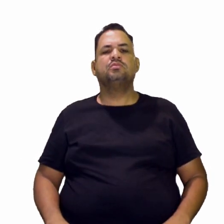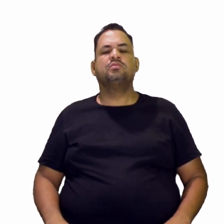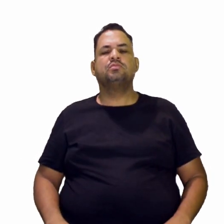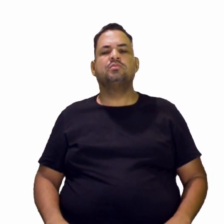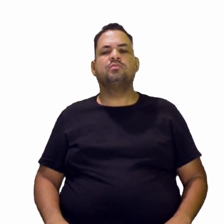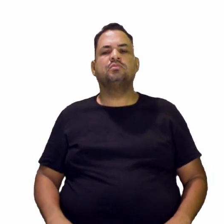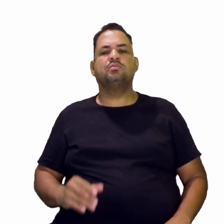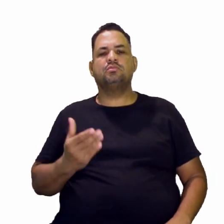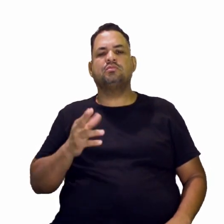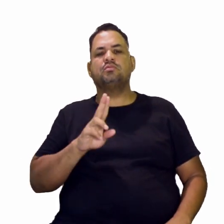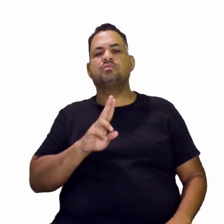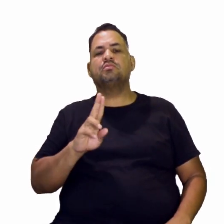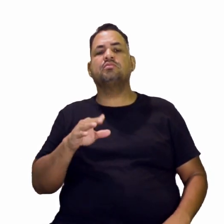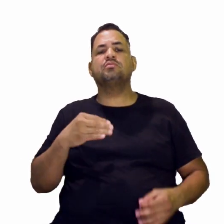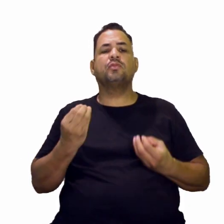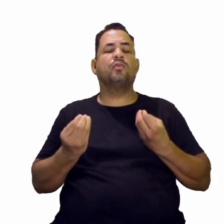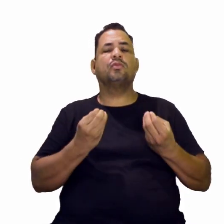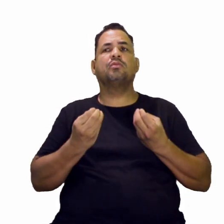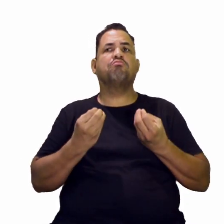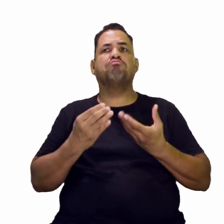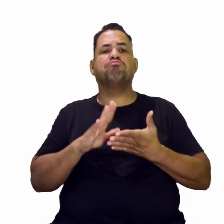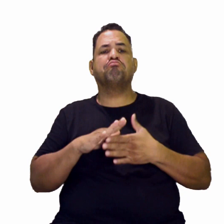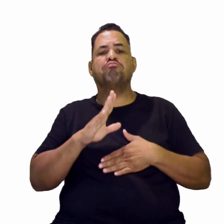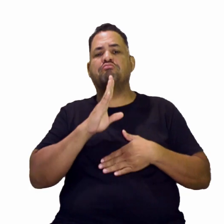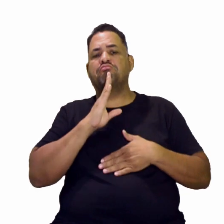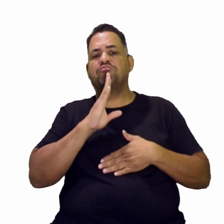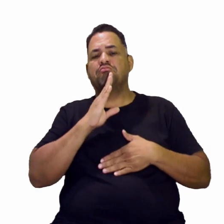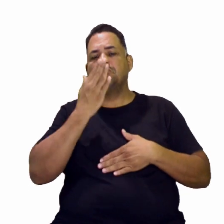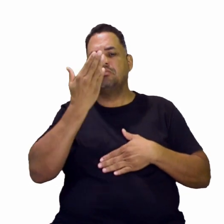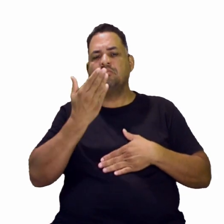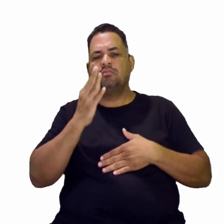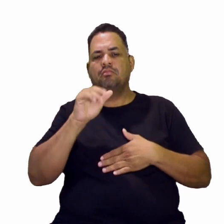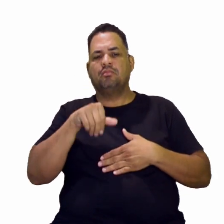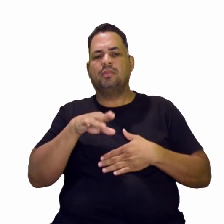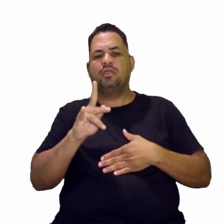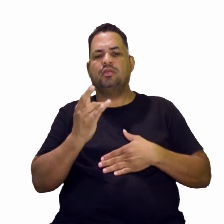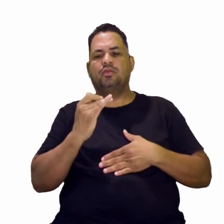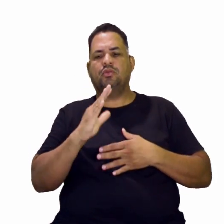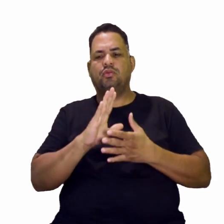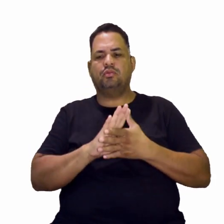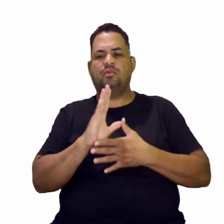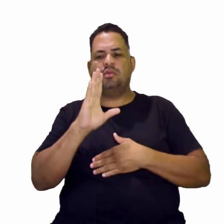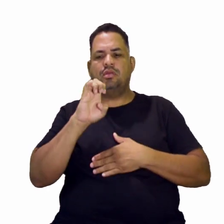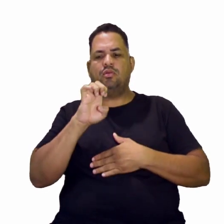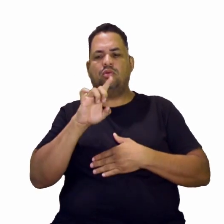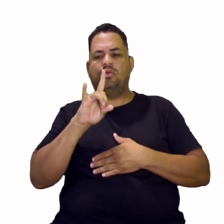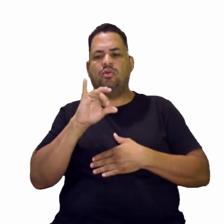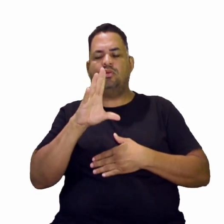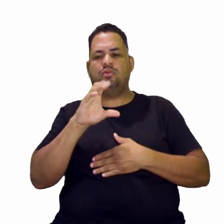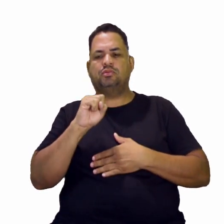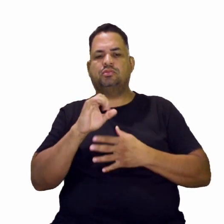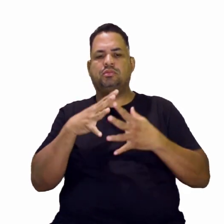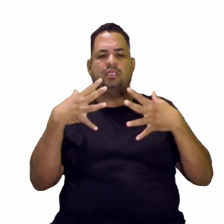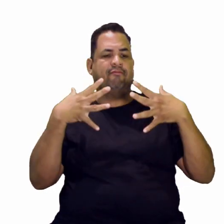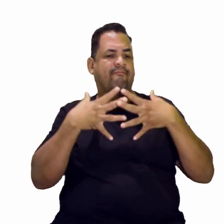se conhece o nicho ecológico de uma espécie? O nicho, pessoal, ele é muito confundido